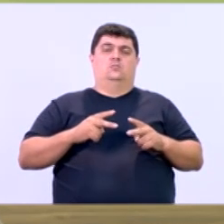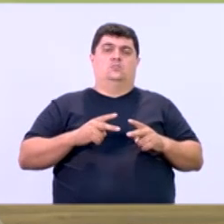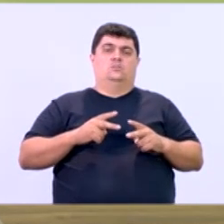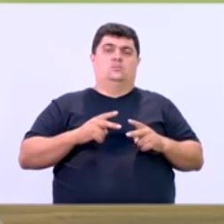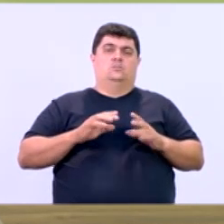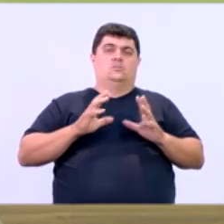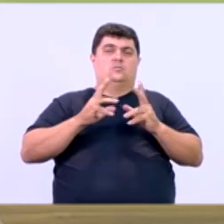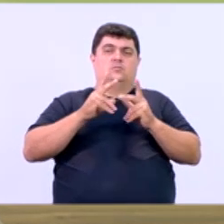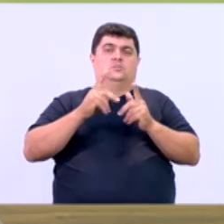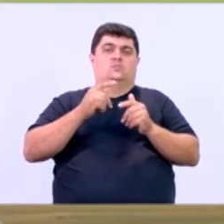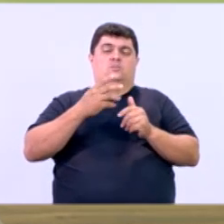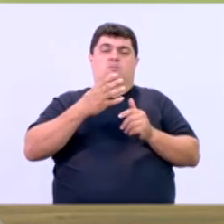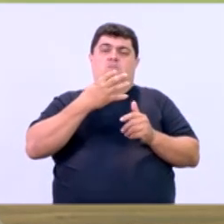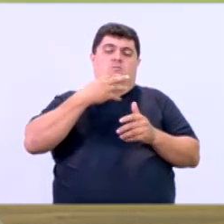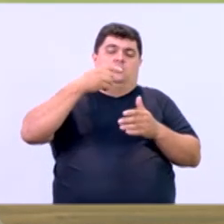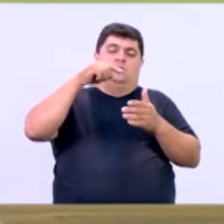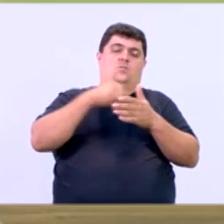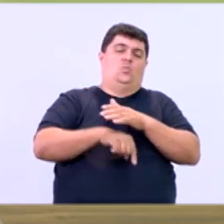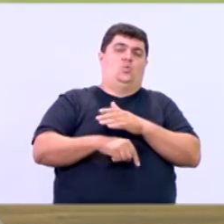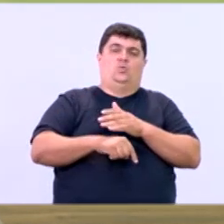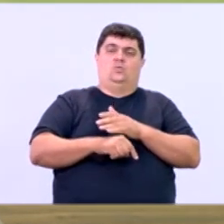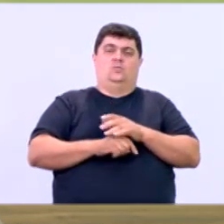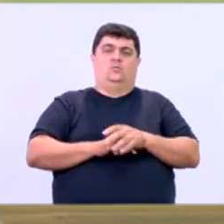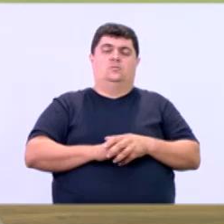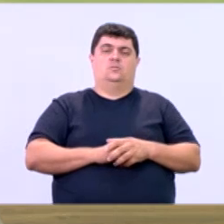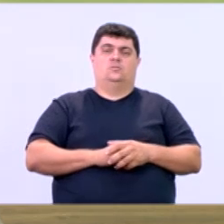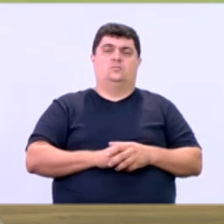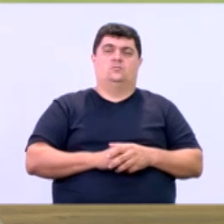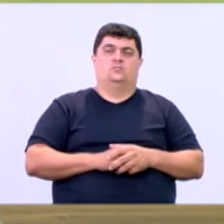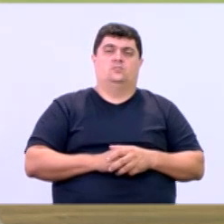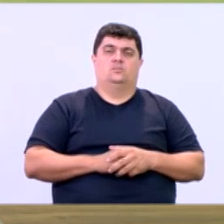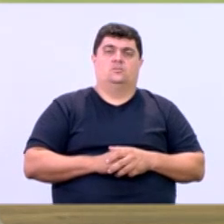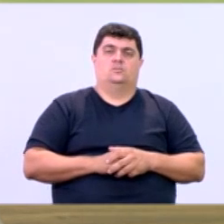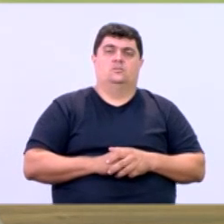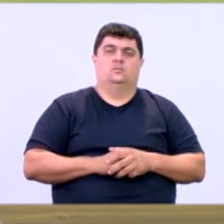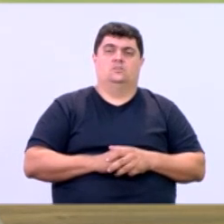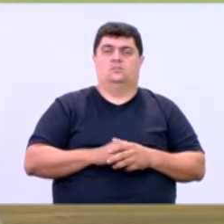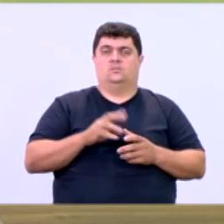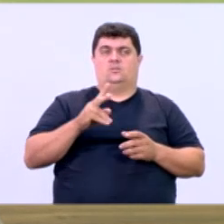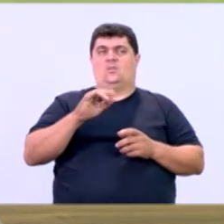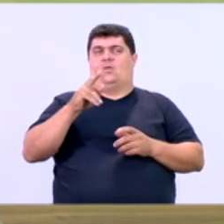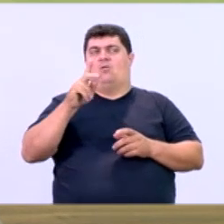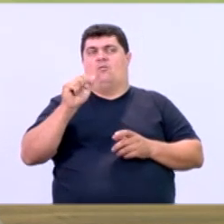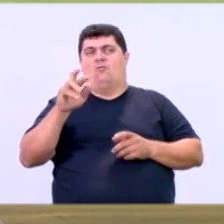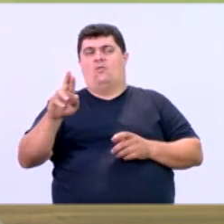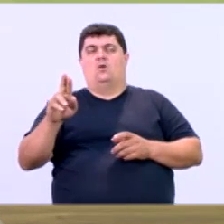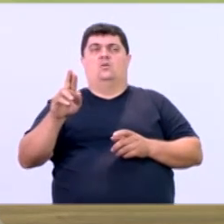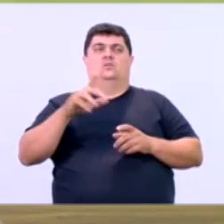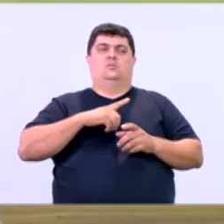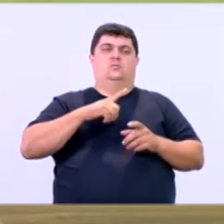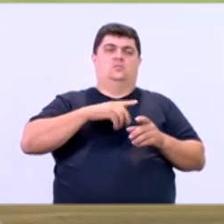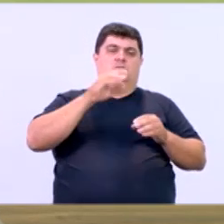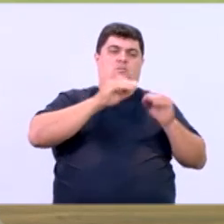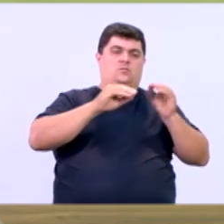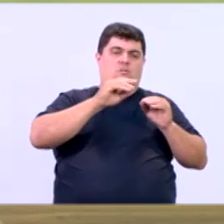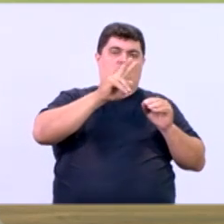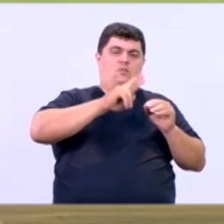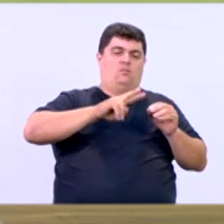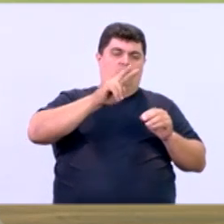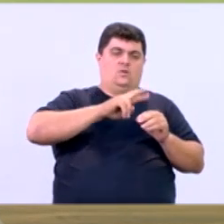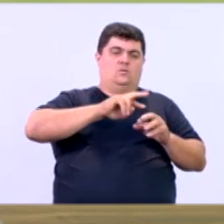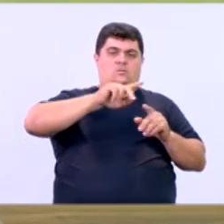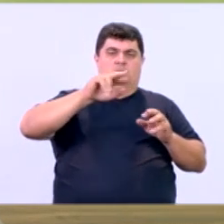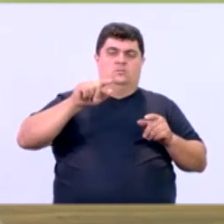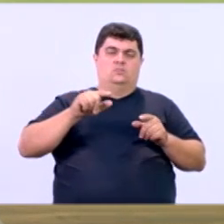todos tiveram um primeiro contato com esses conceitos, como variáveis, né, atribuição de valor a uma